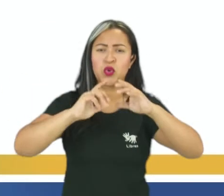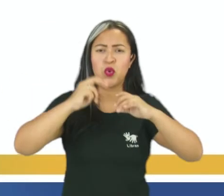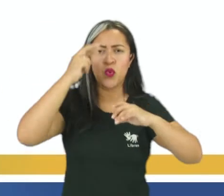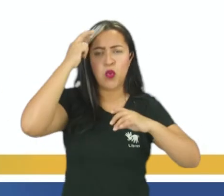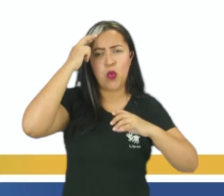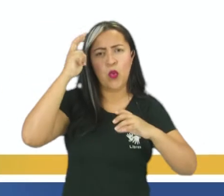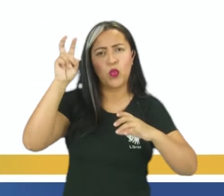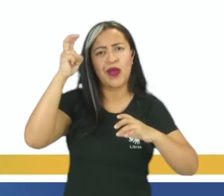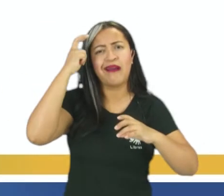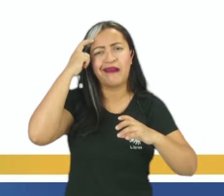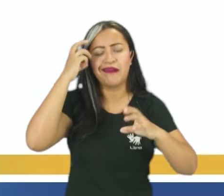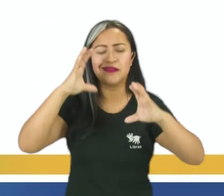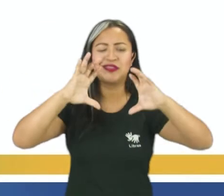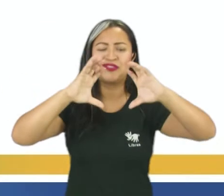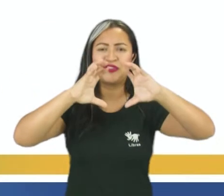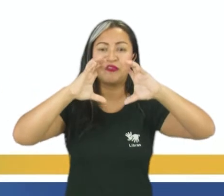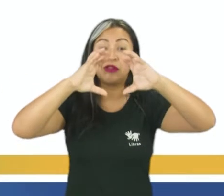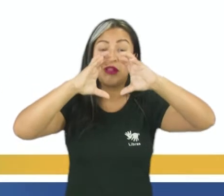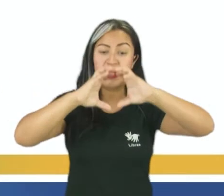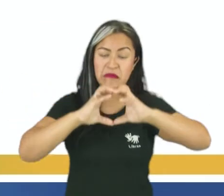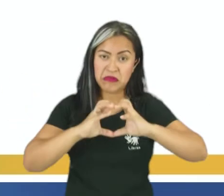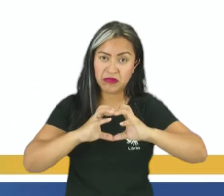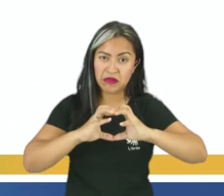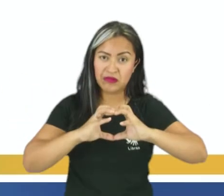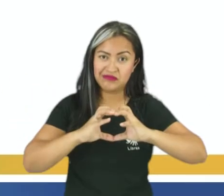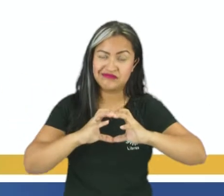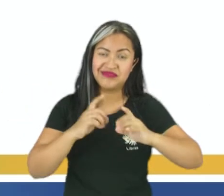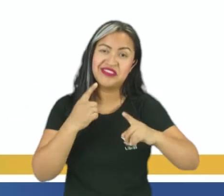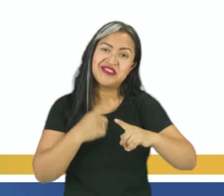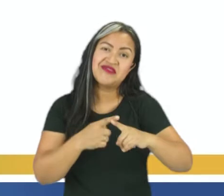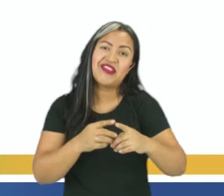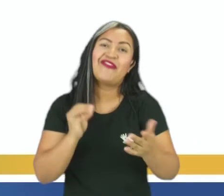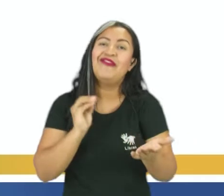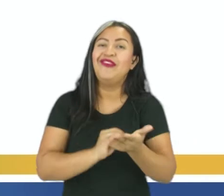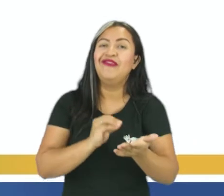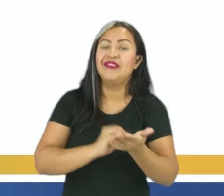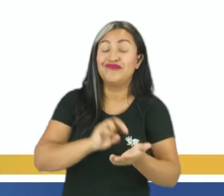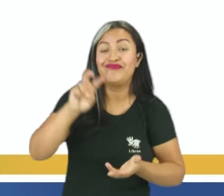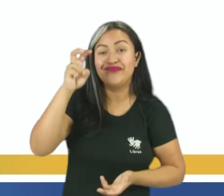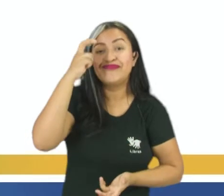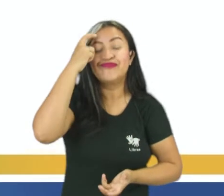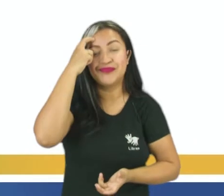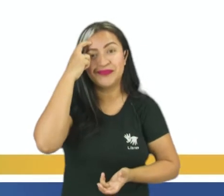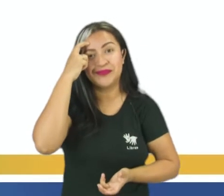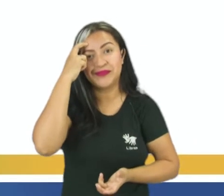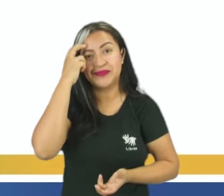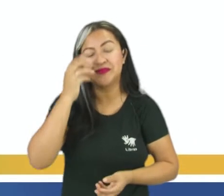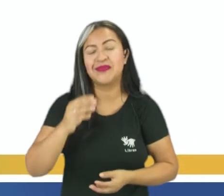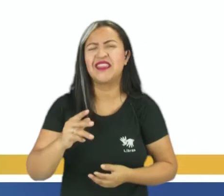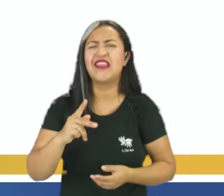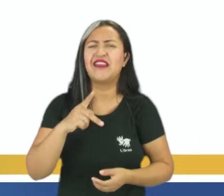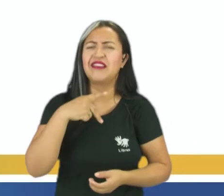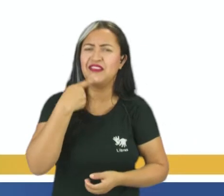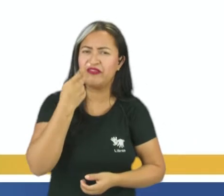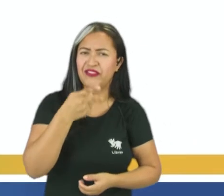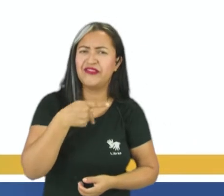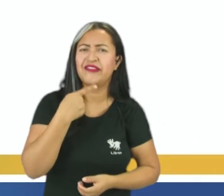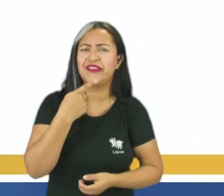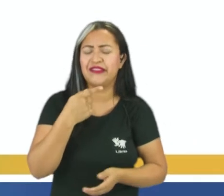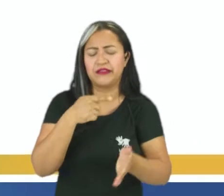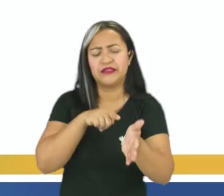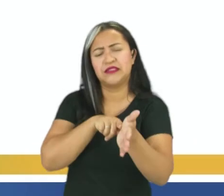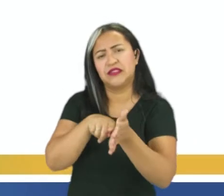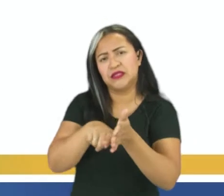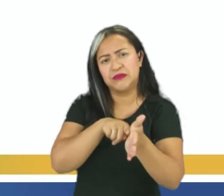mais achatados, que não eram propícios para o desenvolvimento intelectual, né? E aí ele vai começar a fazer aí essas